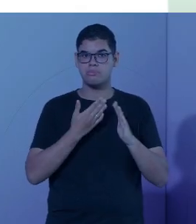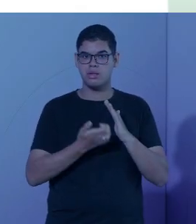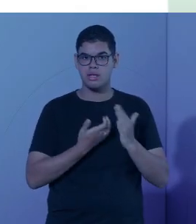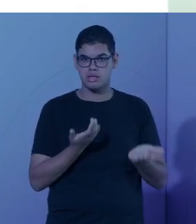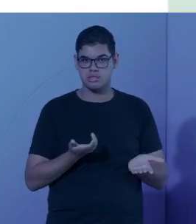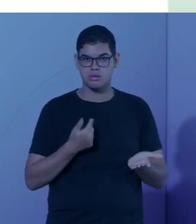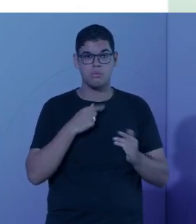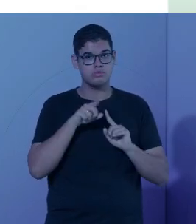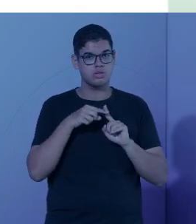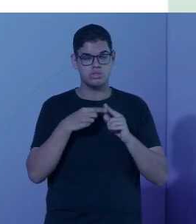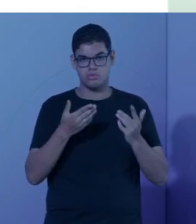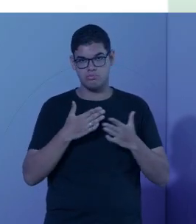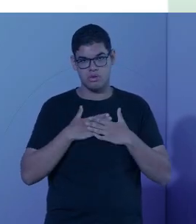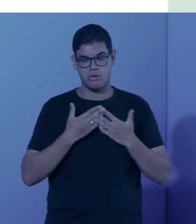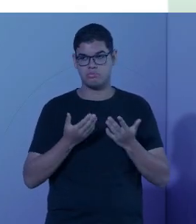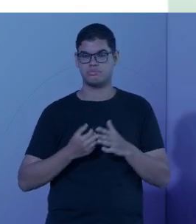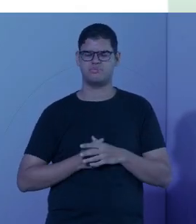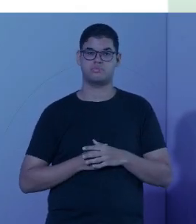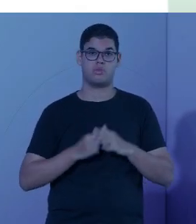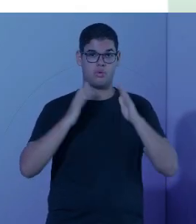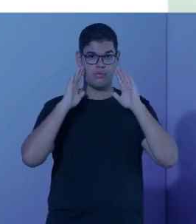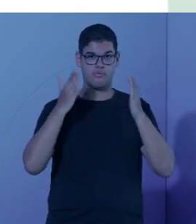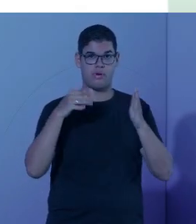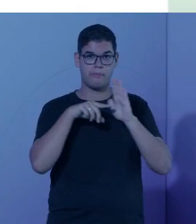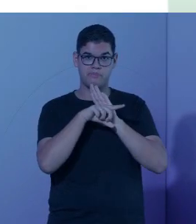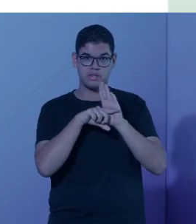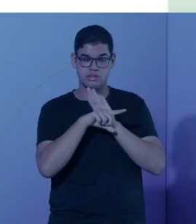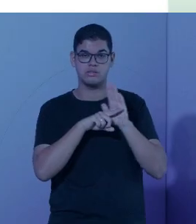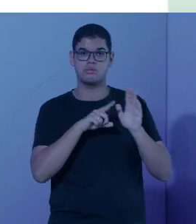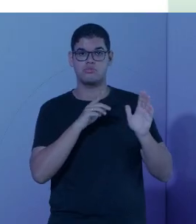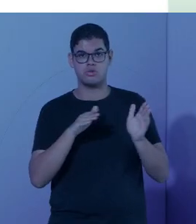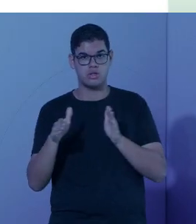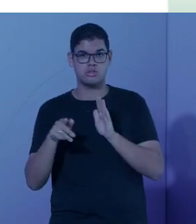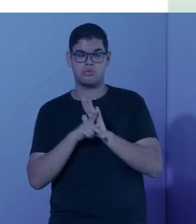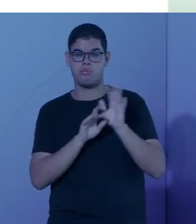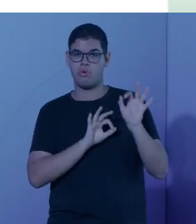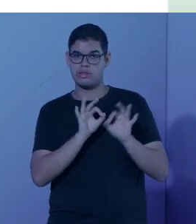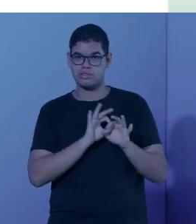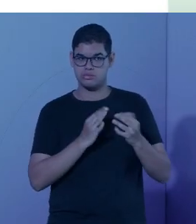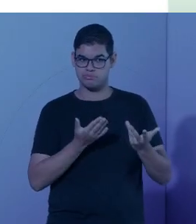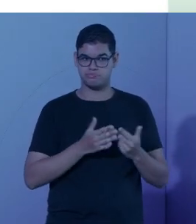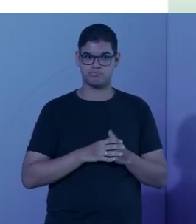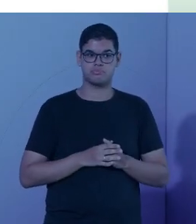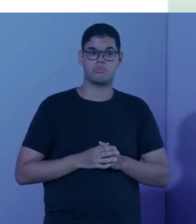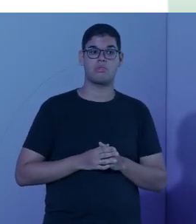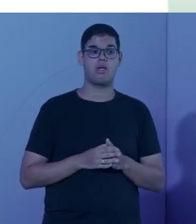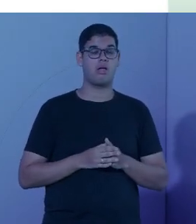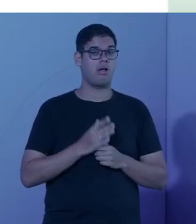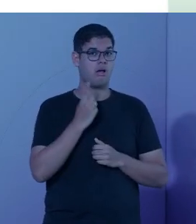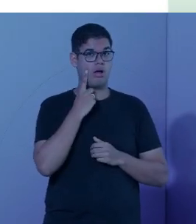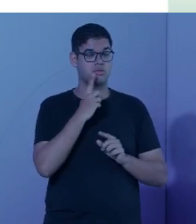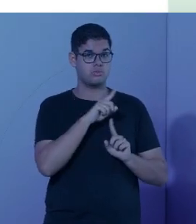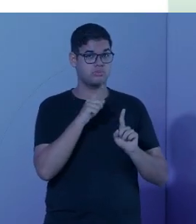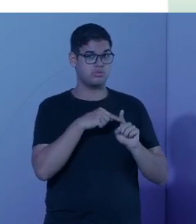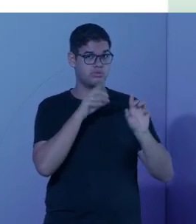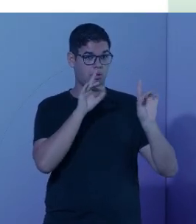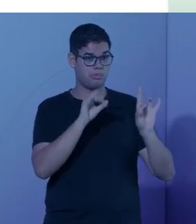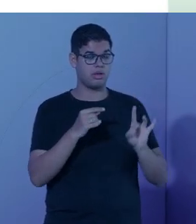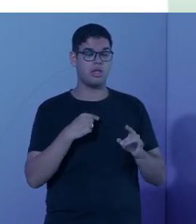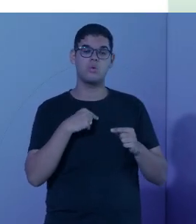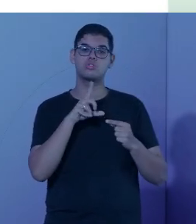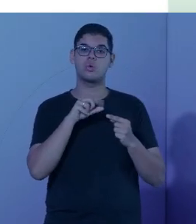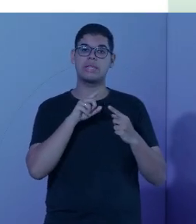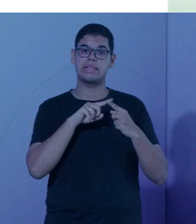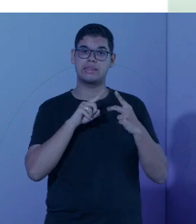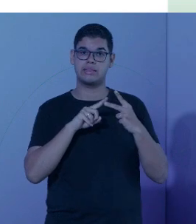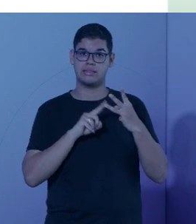geral, com foco específico no processo de disponibilização. Nos objetivos específicos, então, eu mapeei 3. Né?